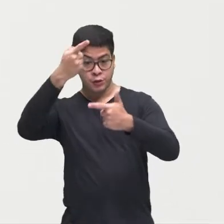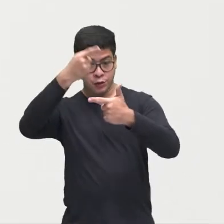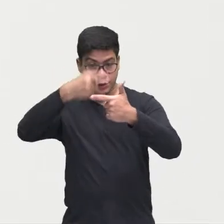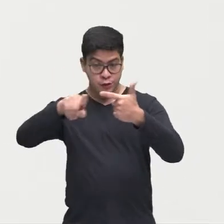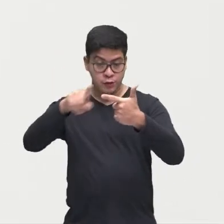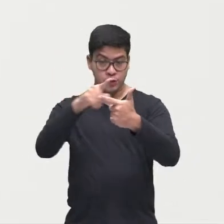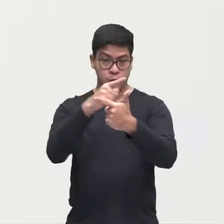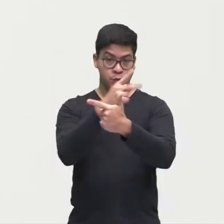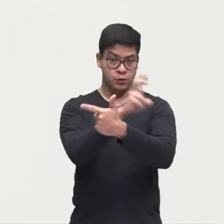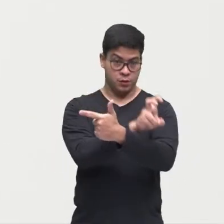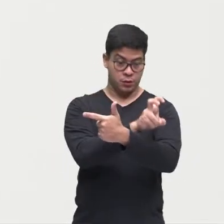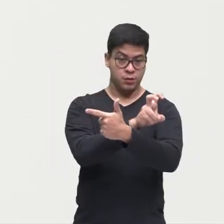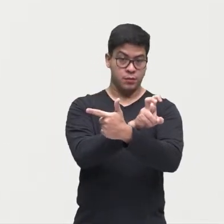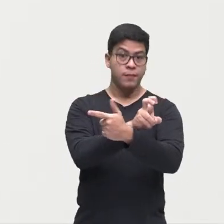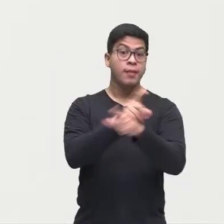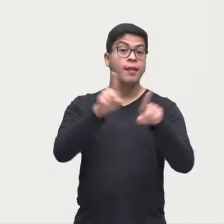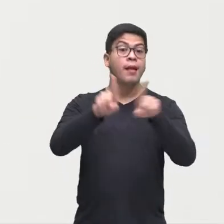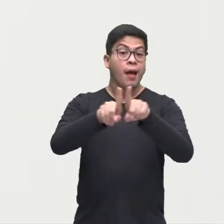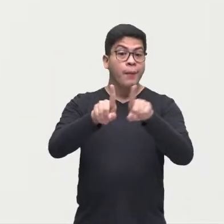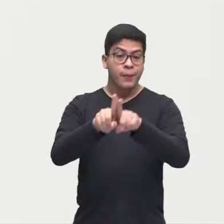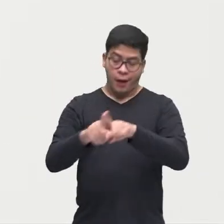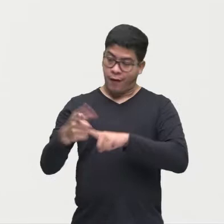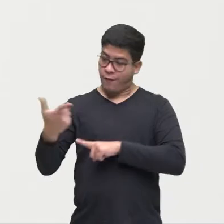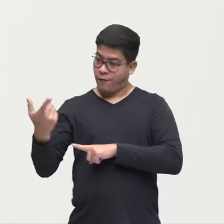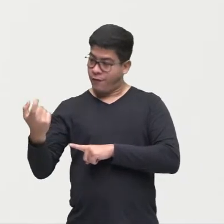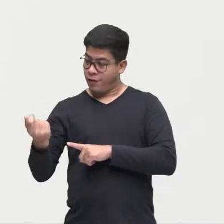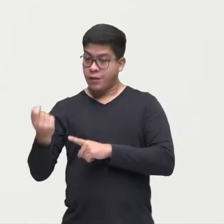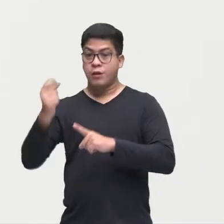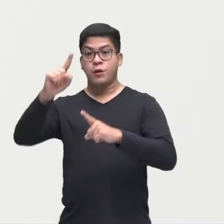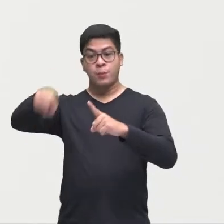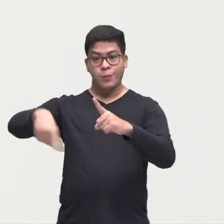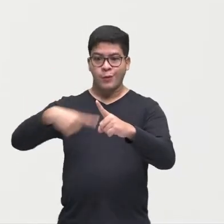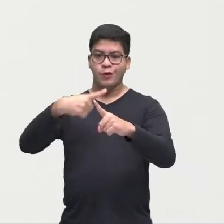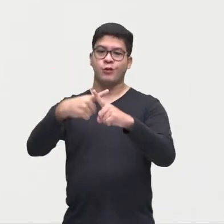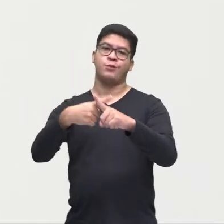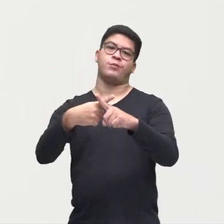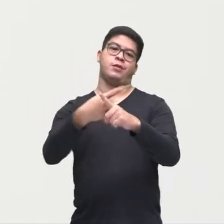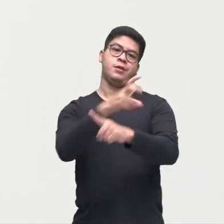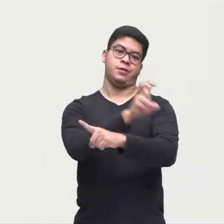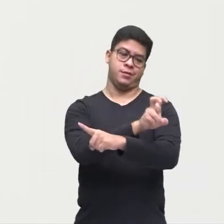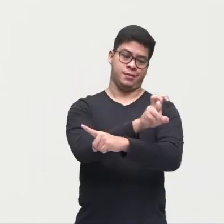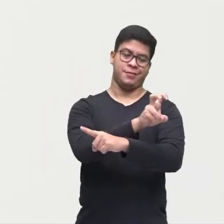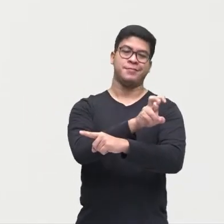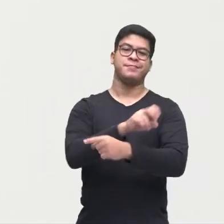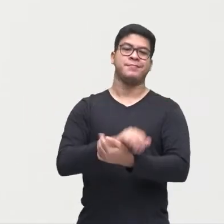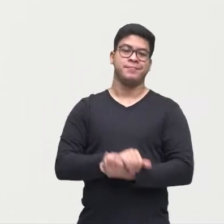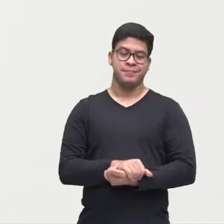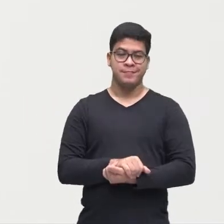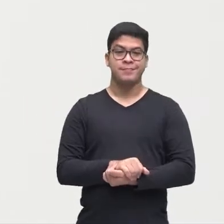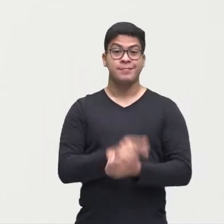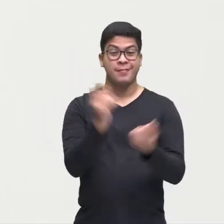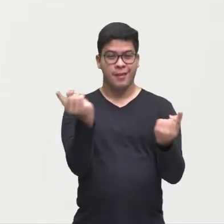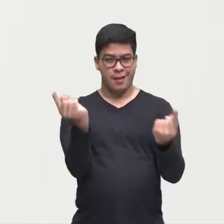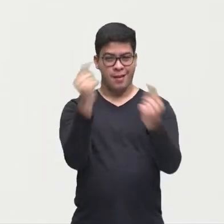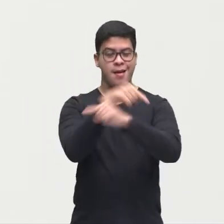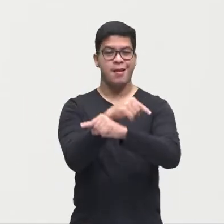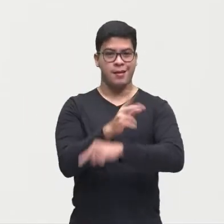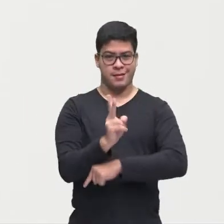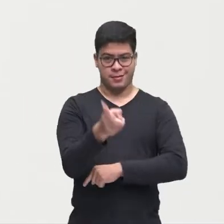que nós iremos trabalhar. Agora, olha só, pessoal, deixa eu voltar aqui novamente para a gente ver aqui, ó.